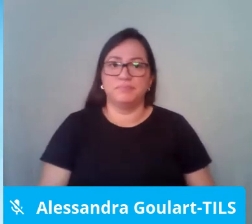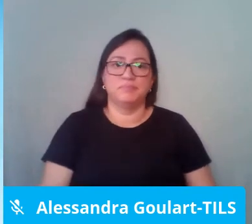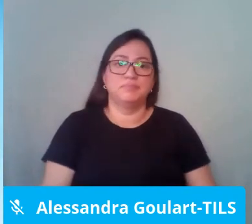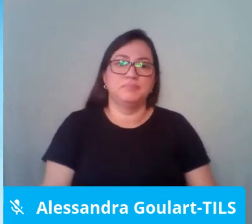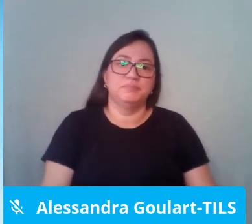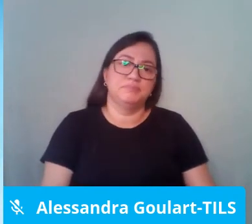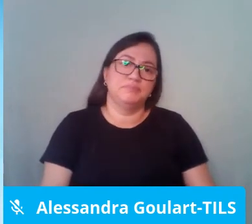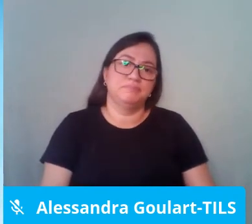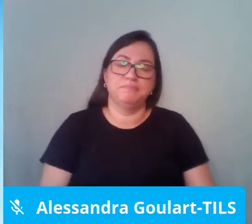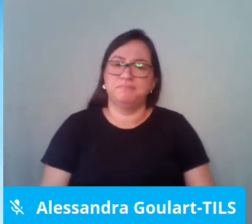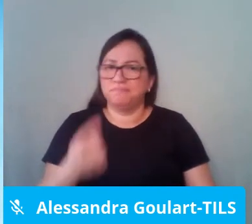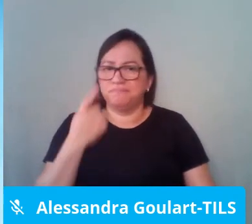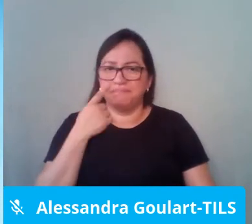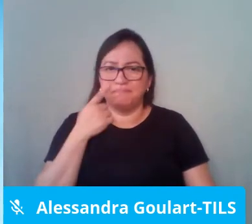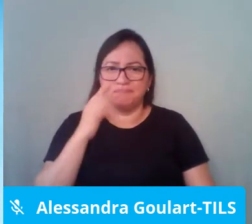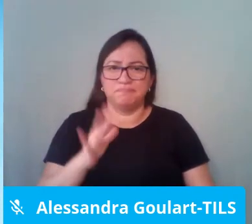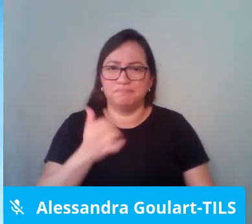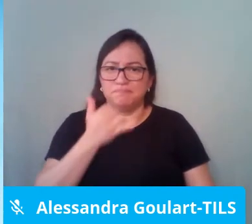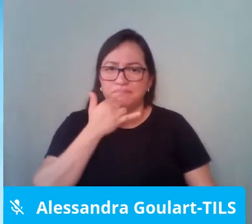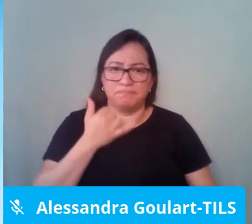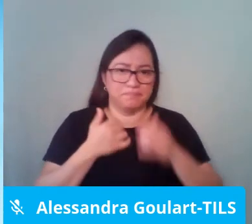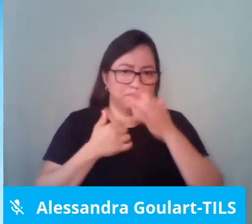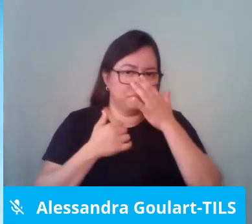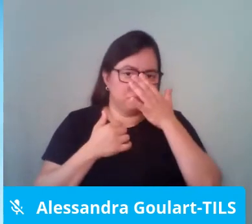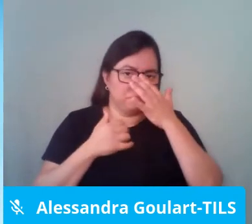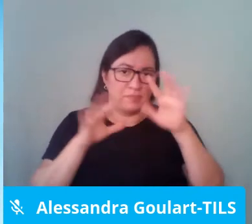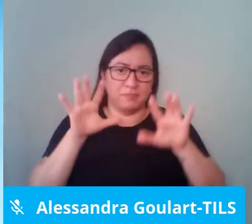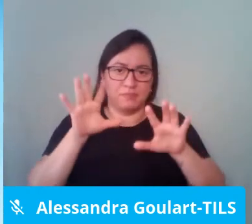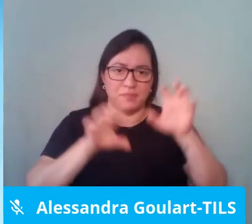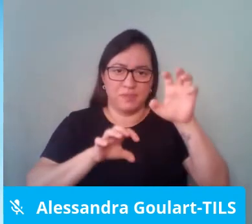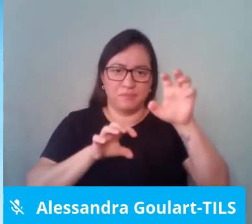Deu uma travadinha, né, gente?